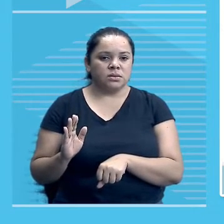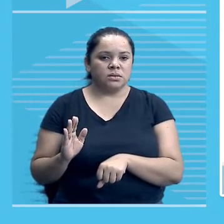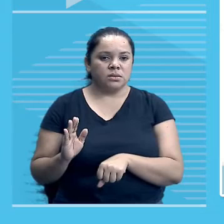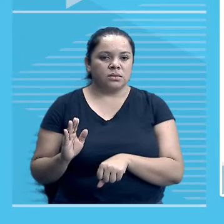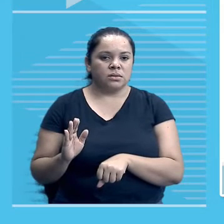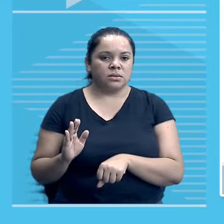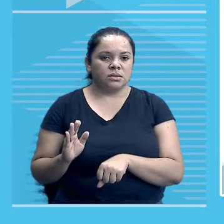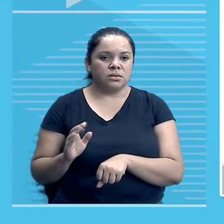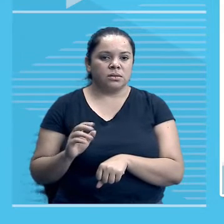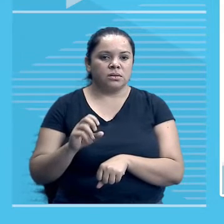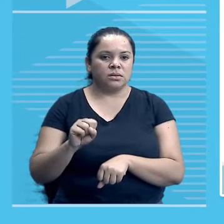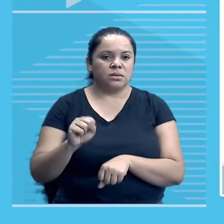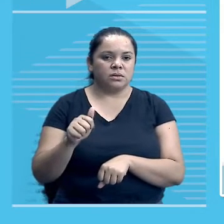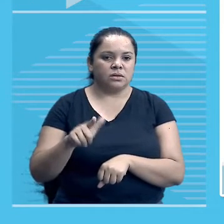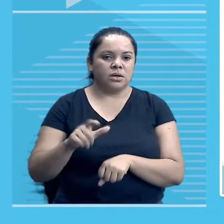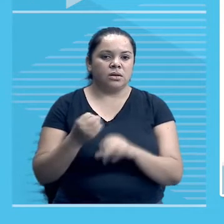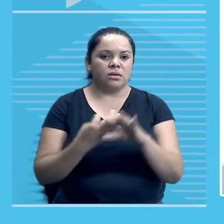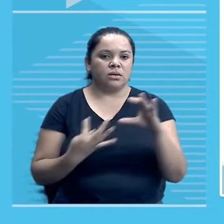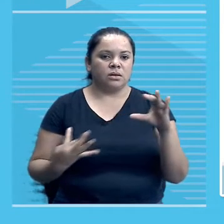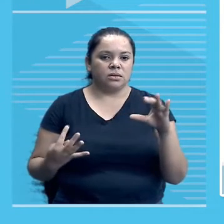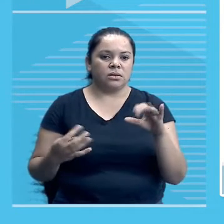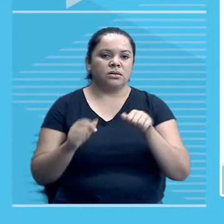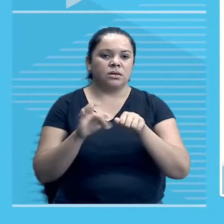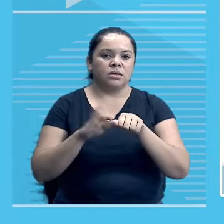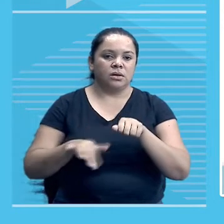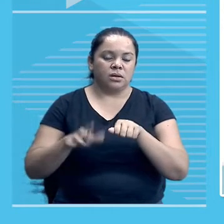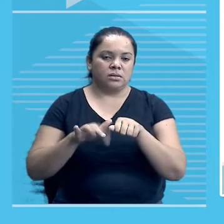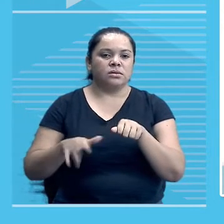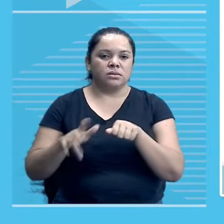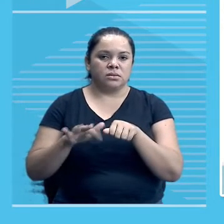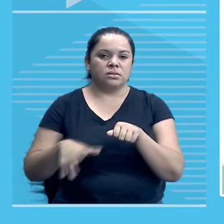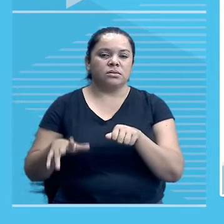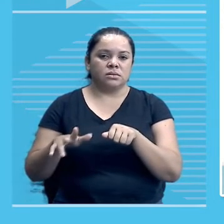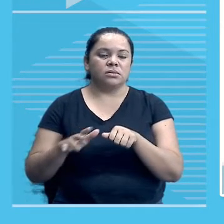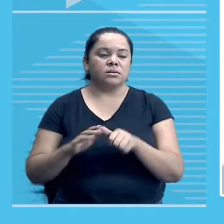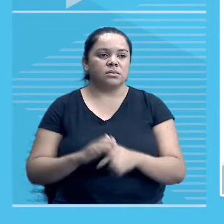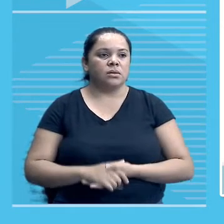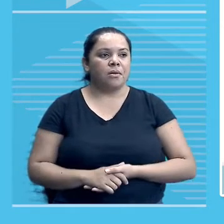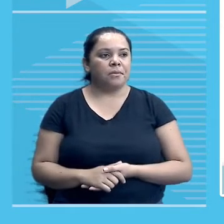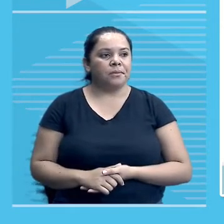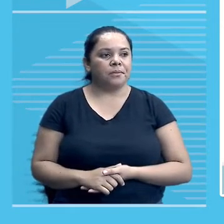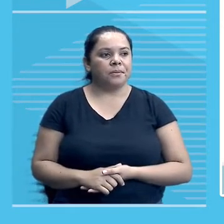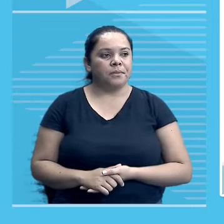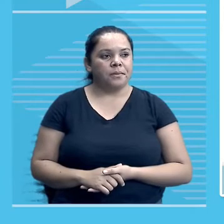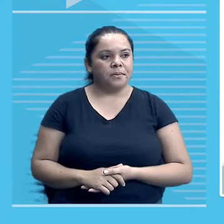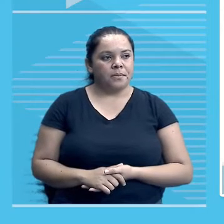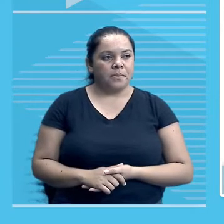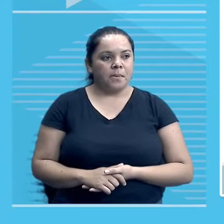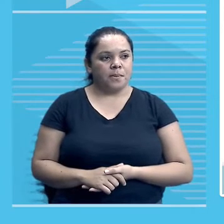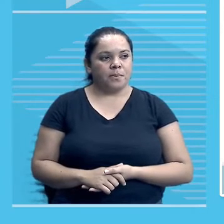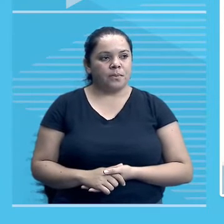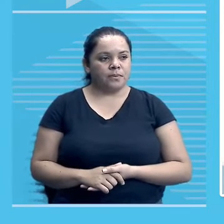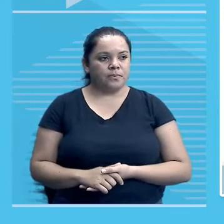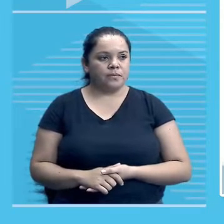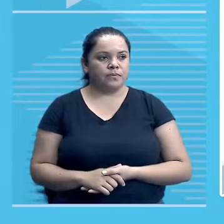sal proveniente de um ácido forte e uma base fraca, certo? Agora, eu posso dizer também que esse